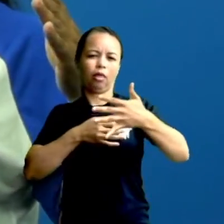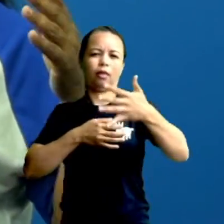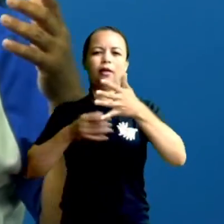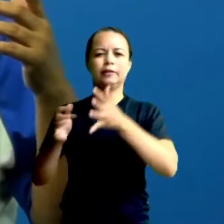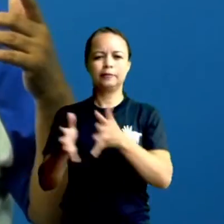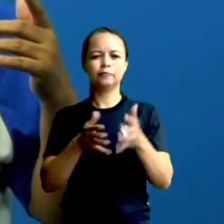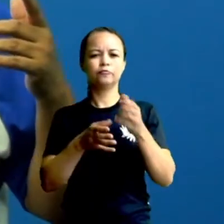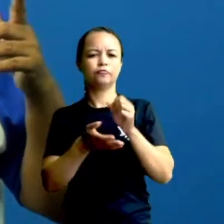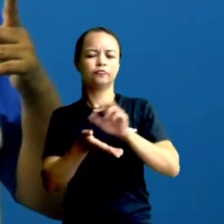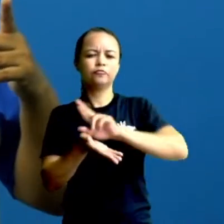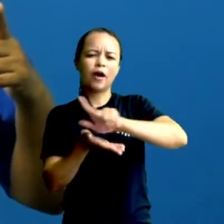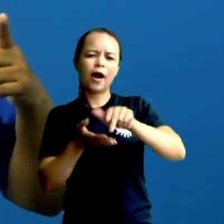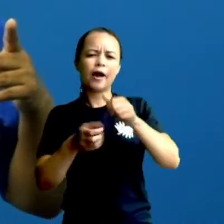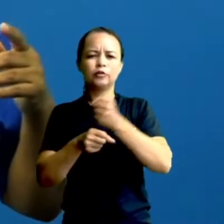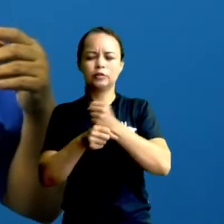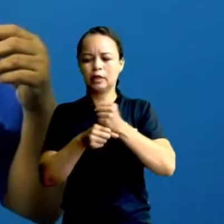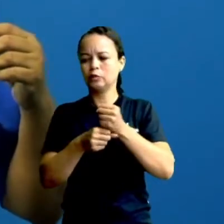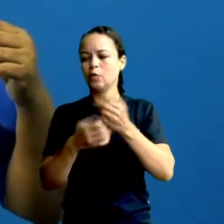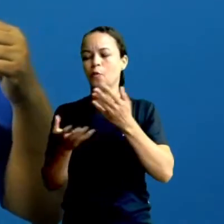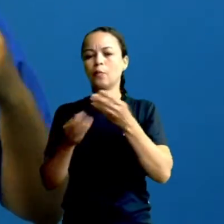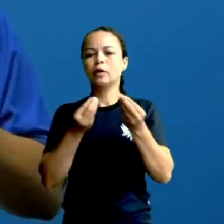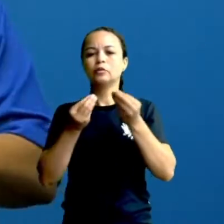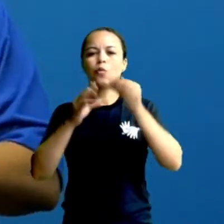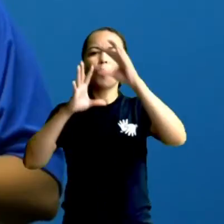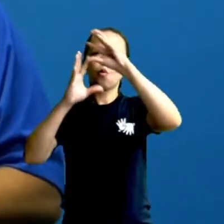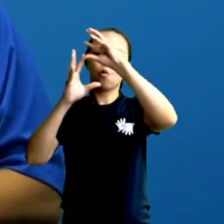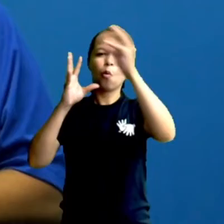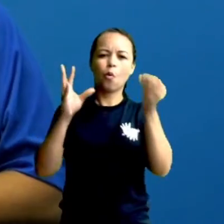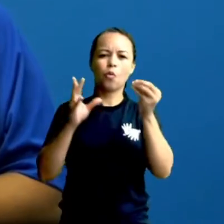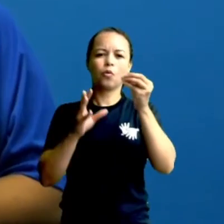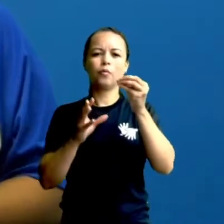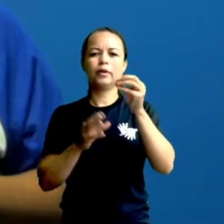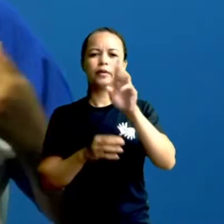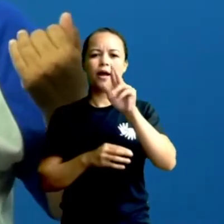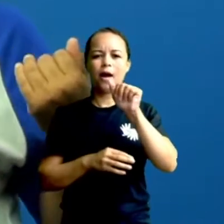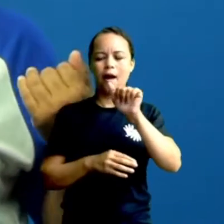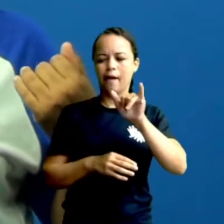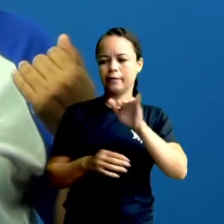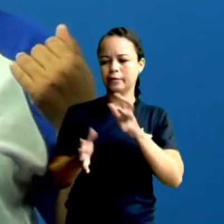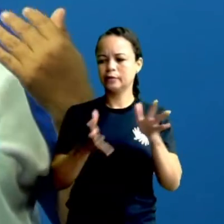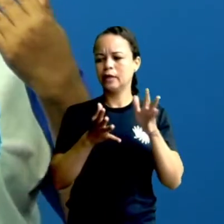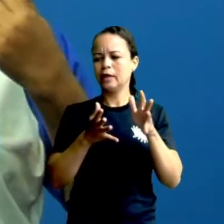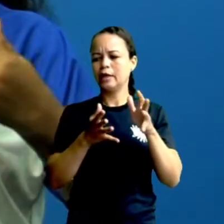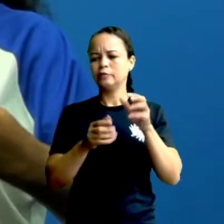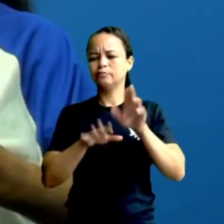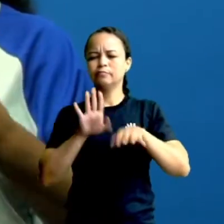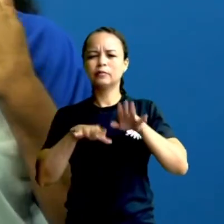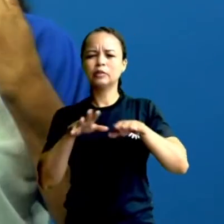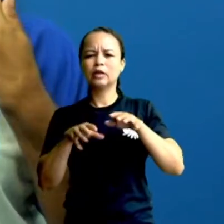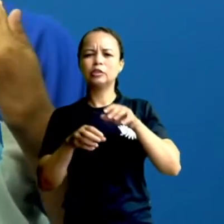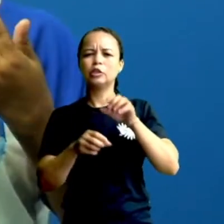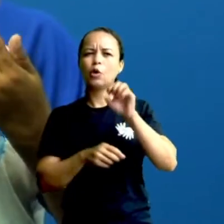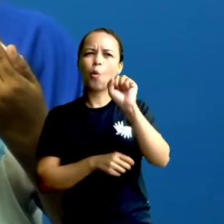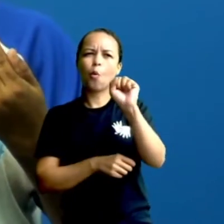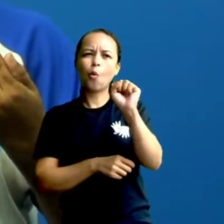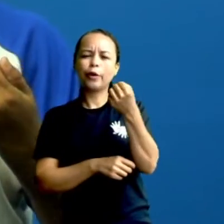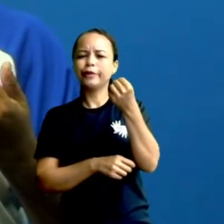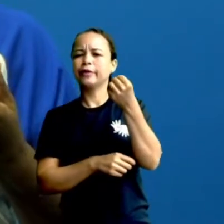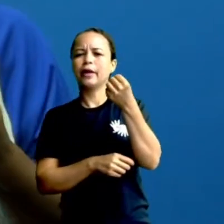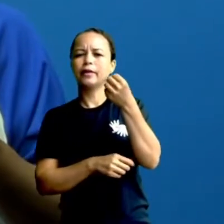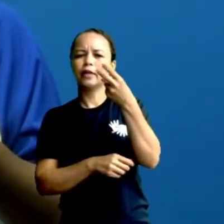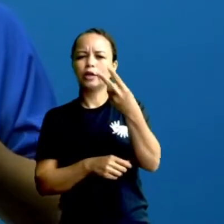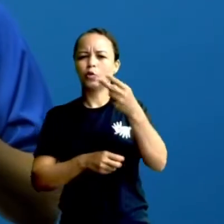passa de, se não me falha a memória, de 82 anos e 82 anos. E aí, né, tem outros fenômenos